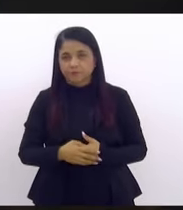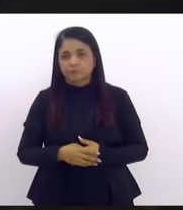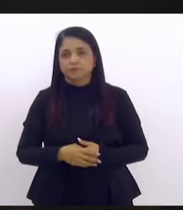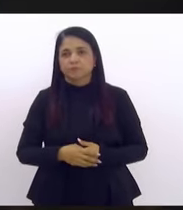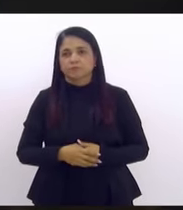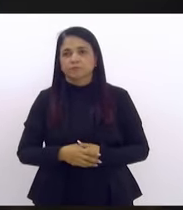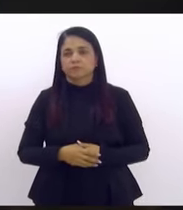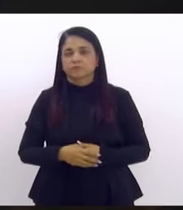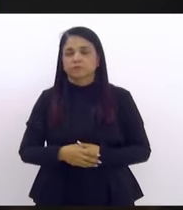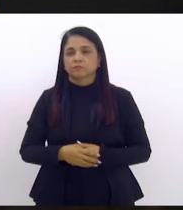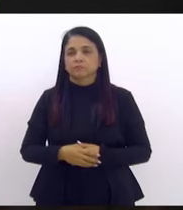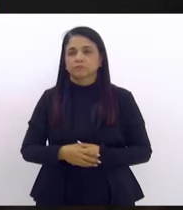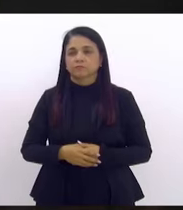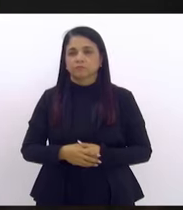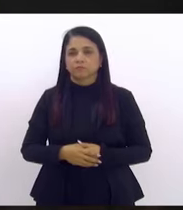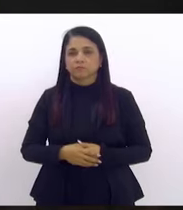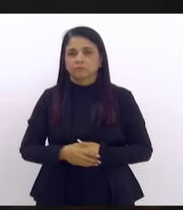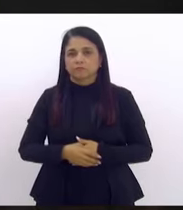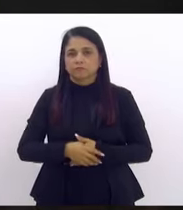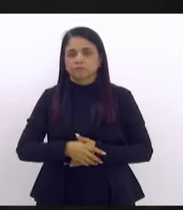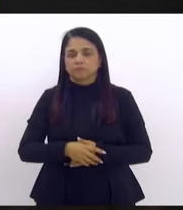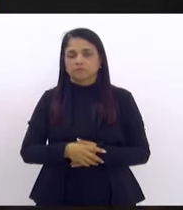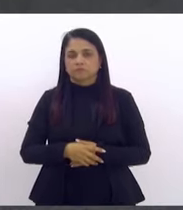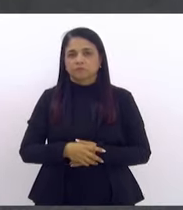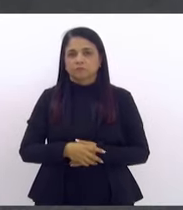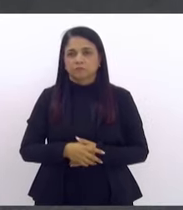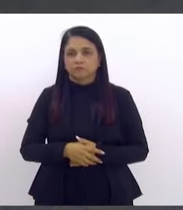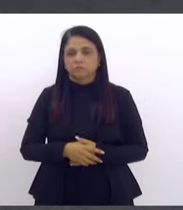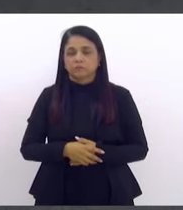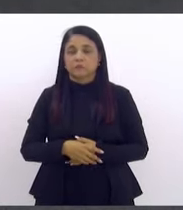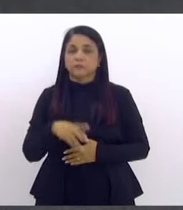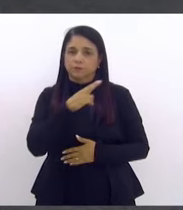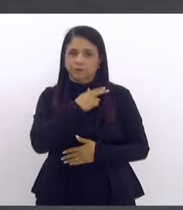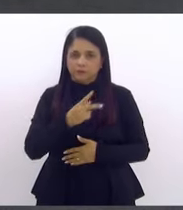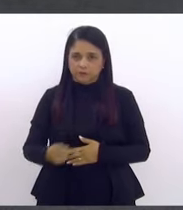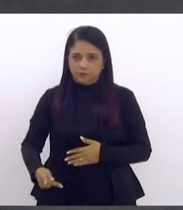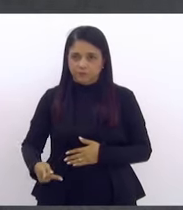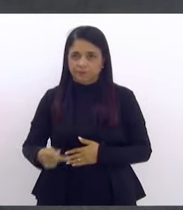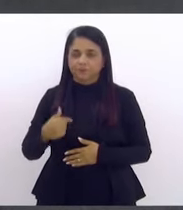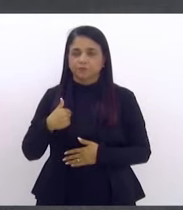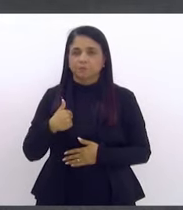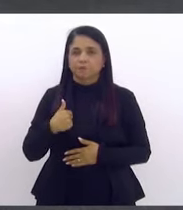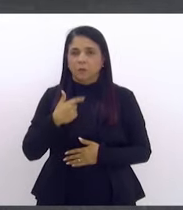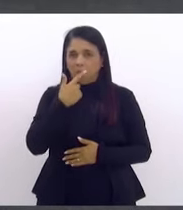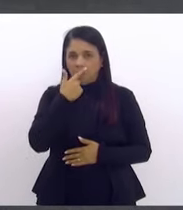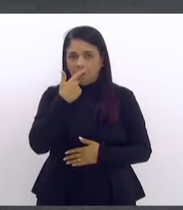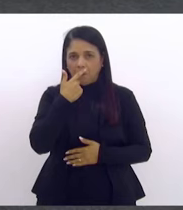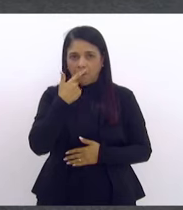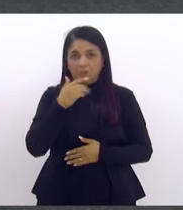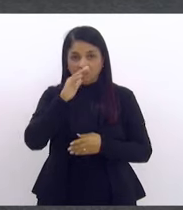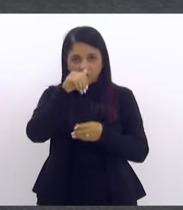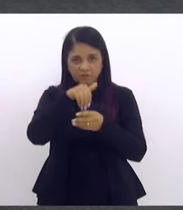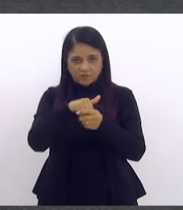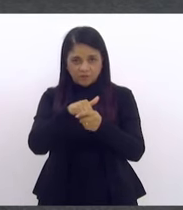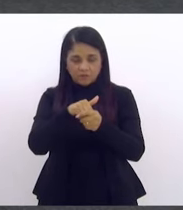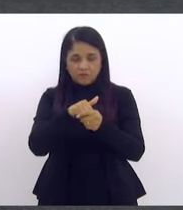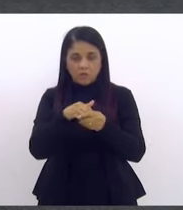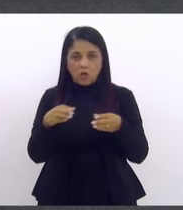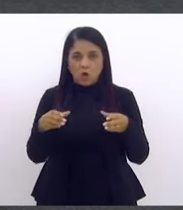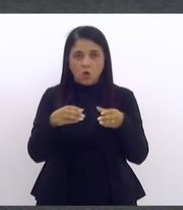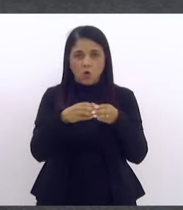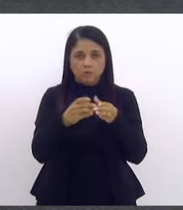Para a declaração de voto, deputado Luiz Paulo. Senhor presidente, quando votei pela Comissão de Tributação,